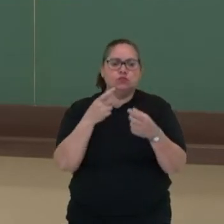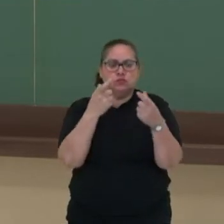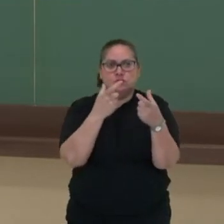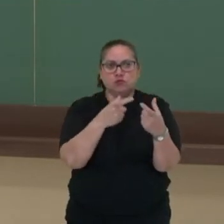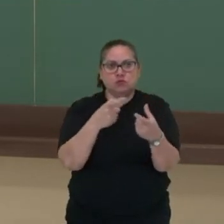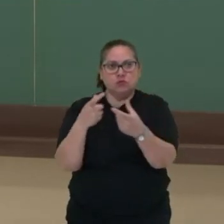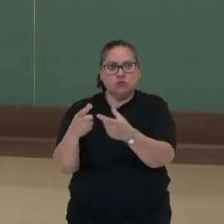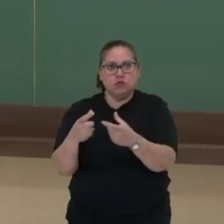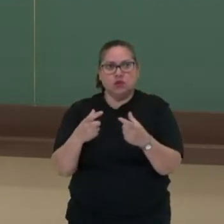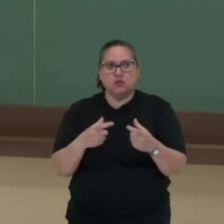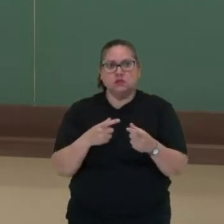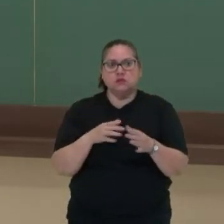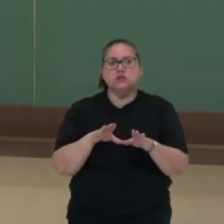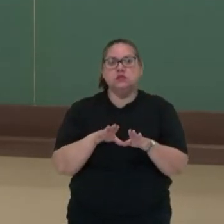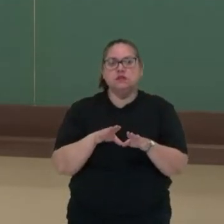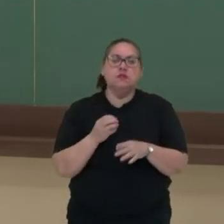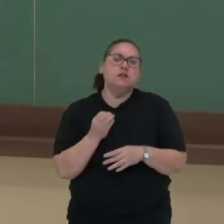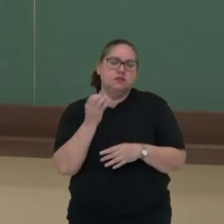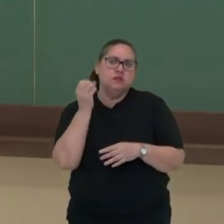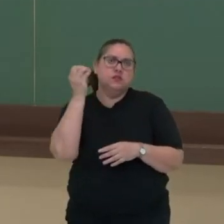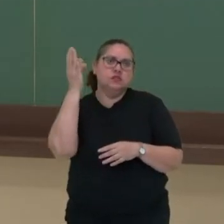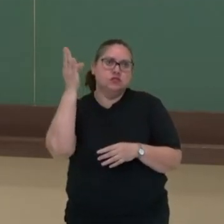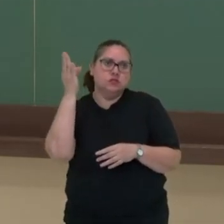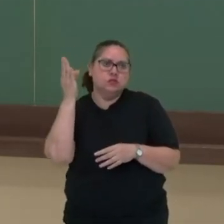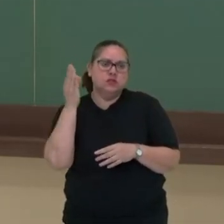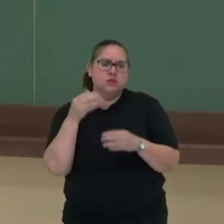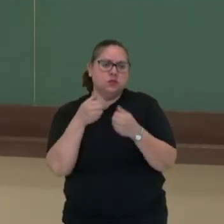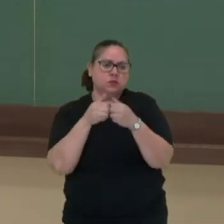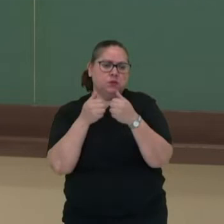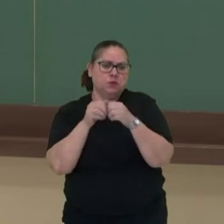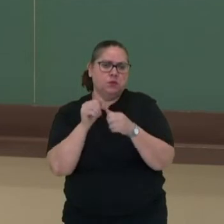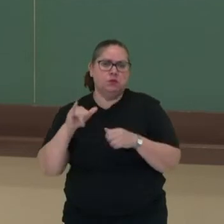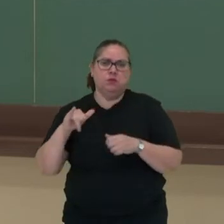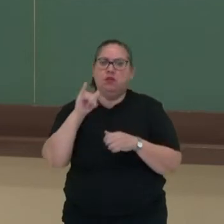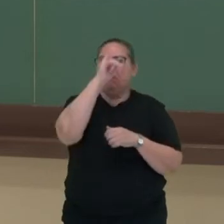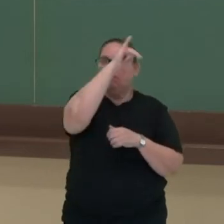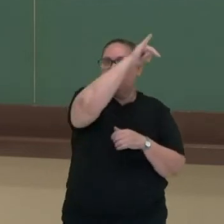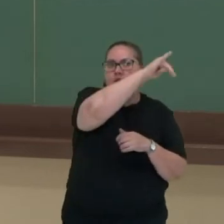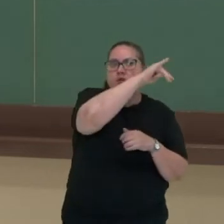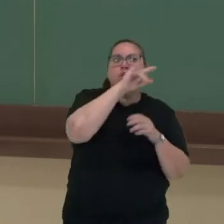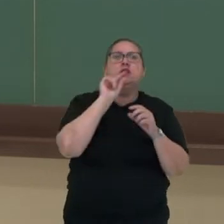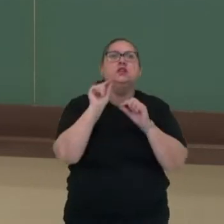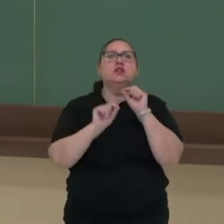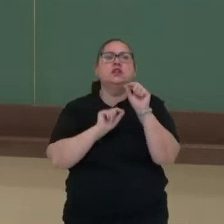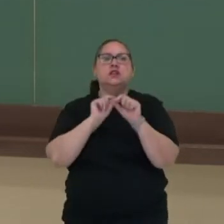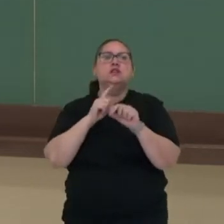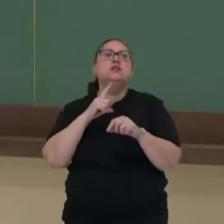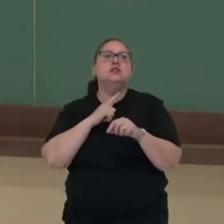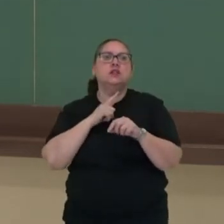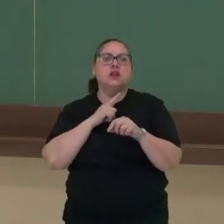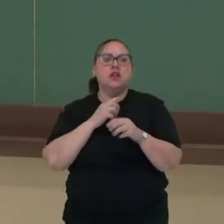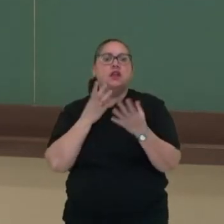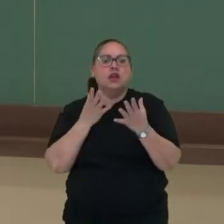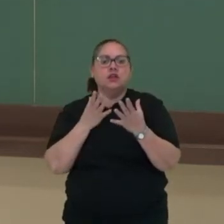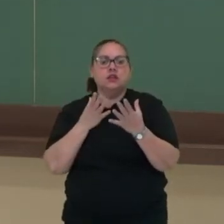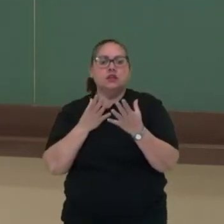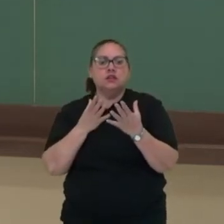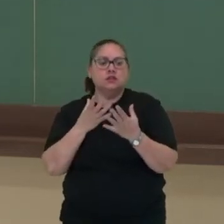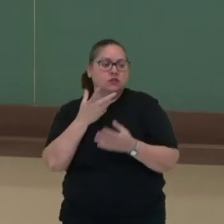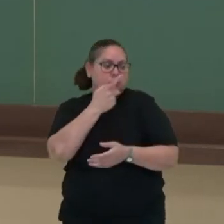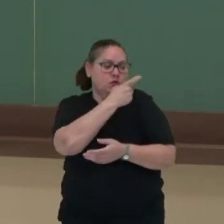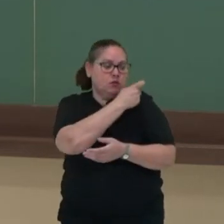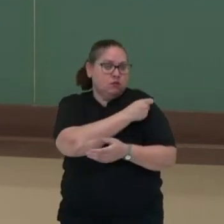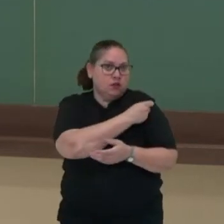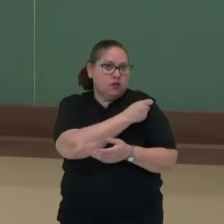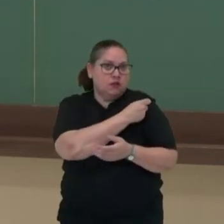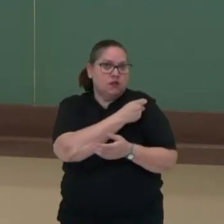locais, inclusive quando você vai viajar, se você vai viajar de ônibus, de avião, que exigem que a pessoa tenha tomado